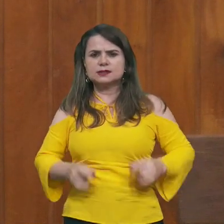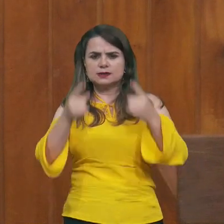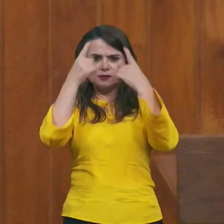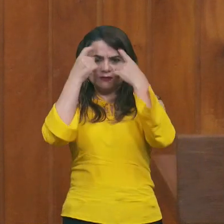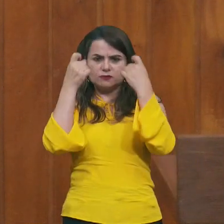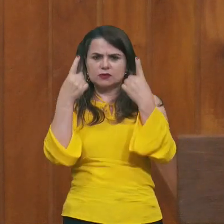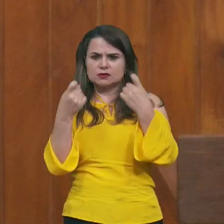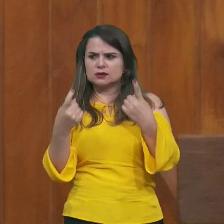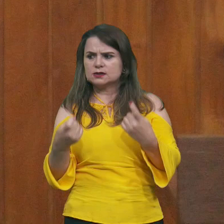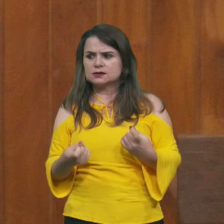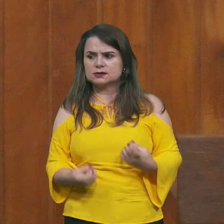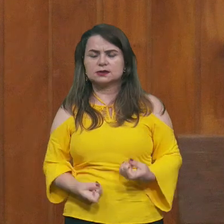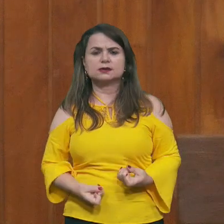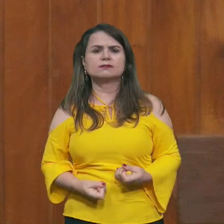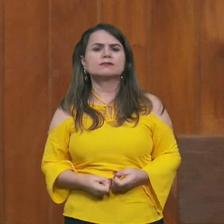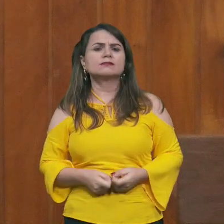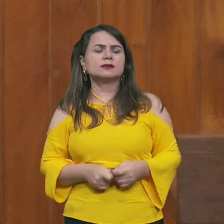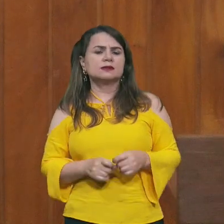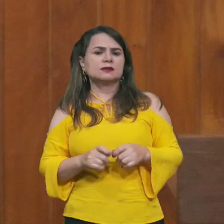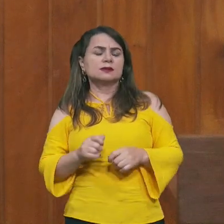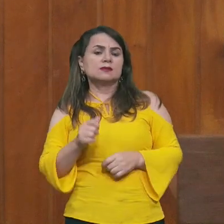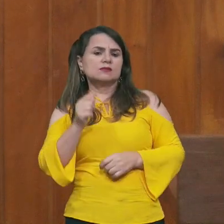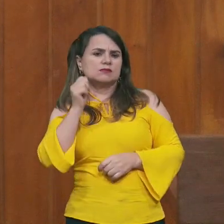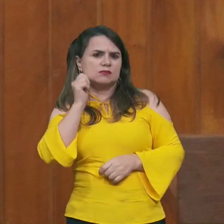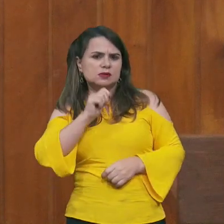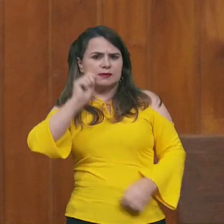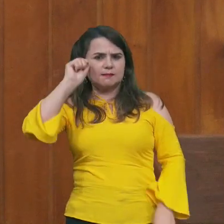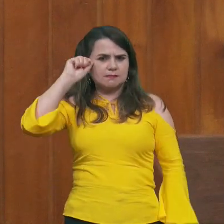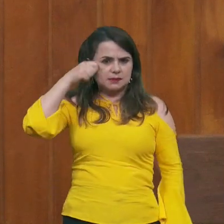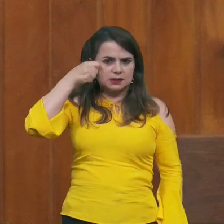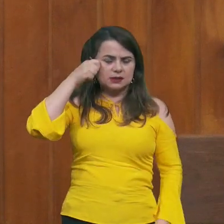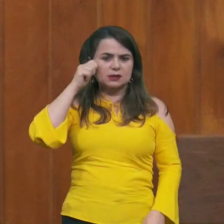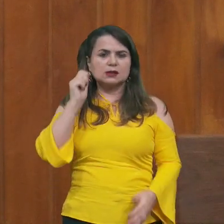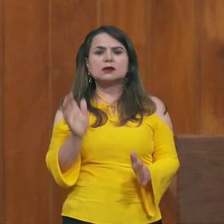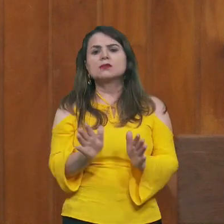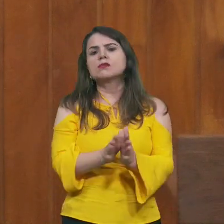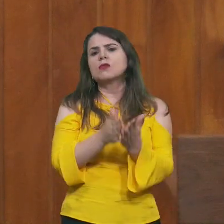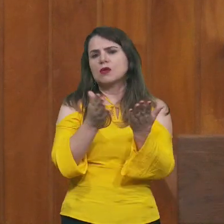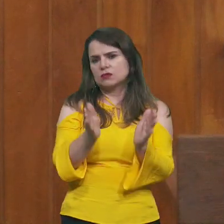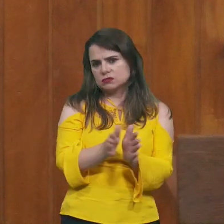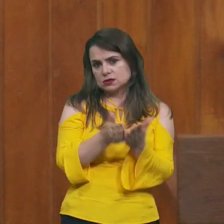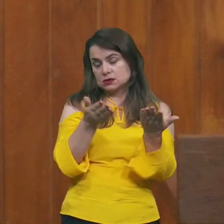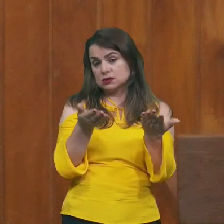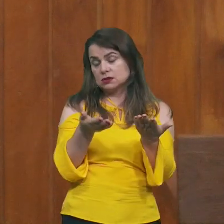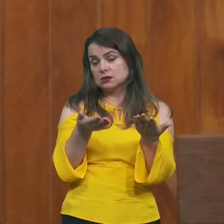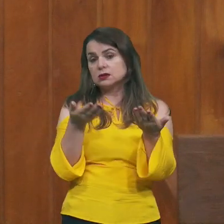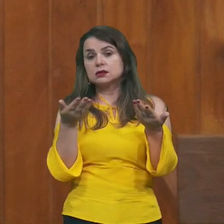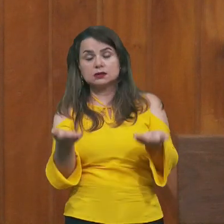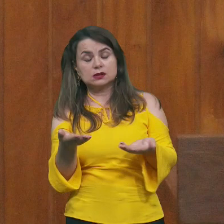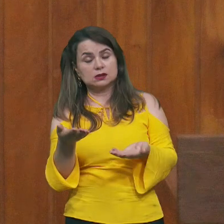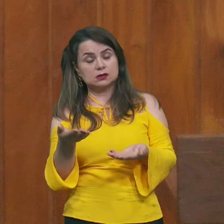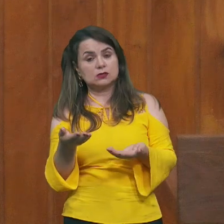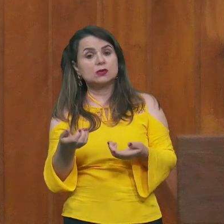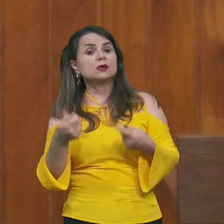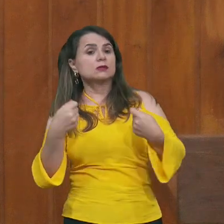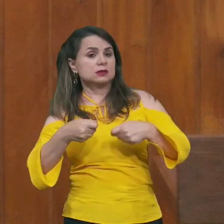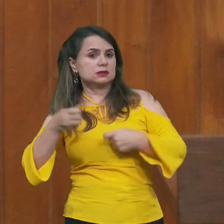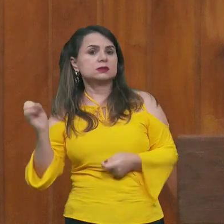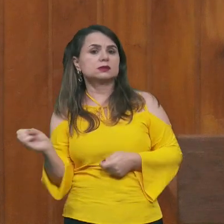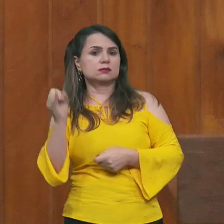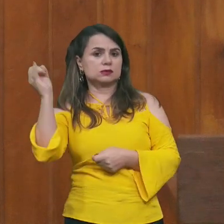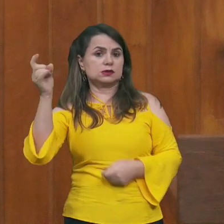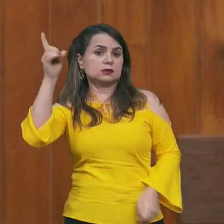que a maioria dessas é preta e pobre. É imprescindível termos essa data no